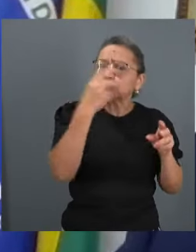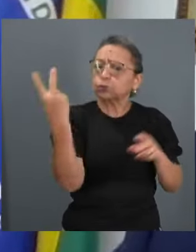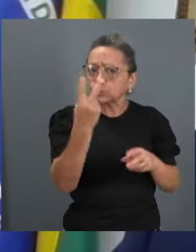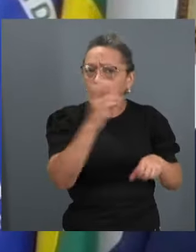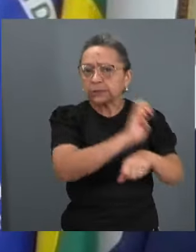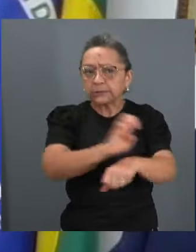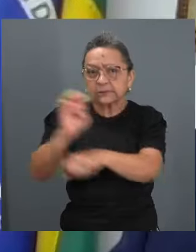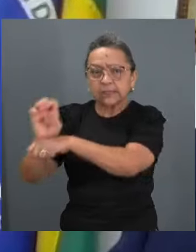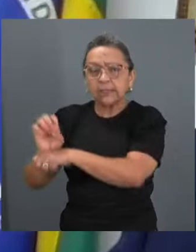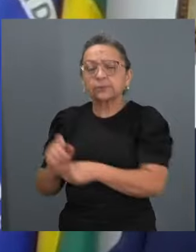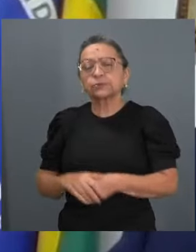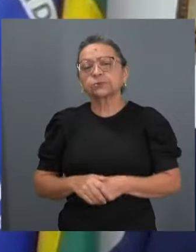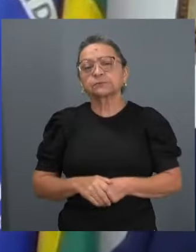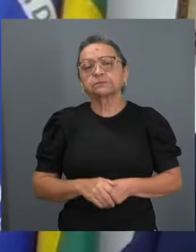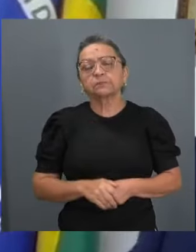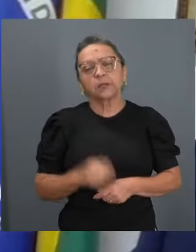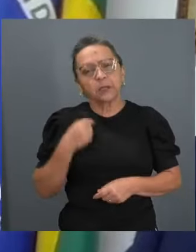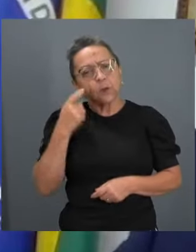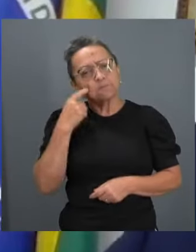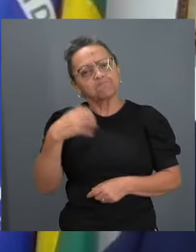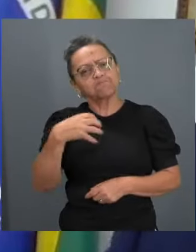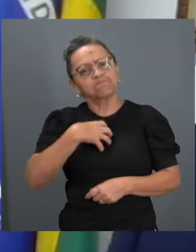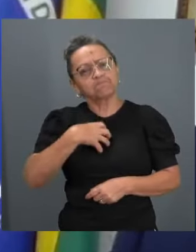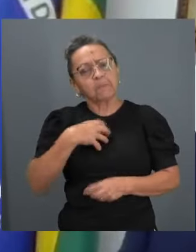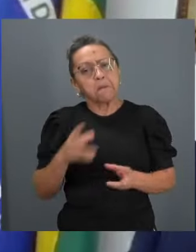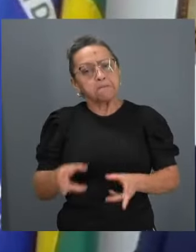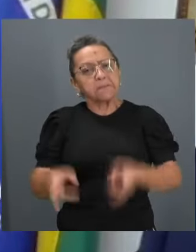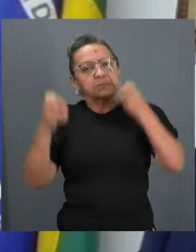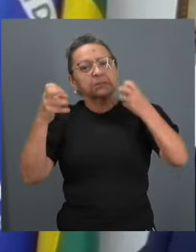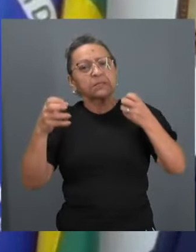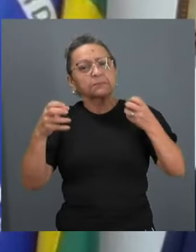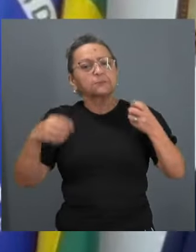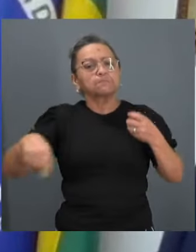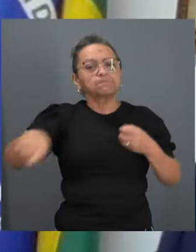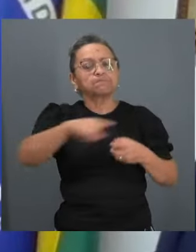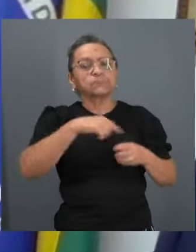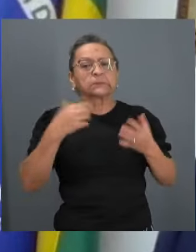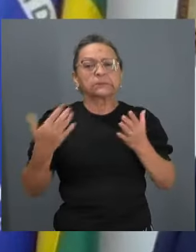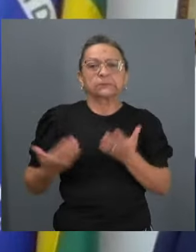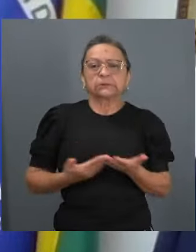pernambucanos e eu percebo uma apreensão generalizada